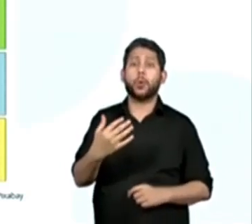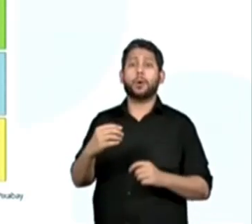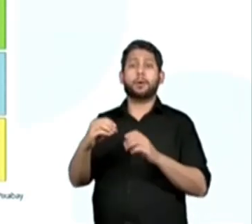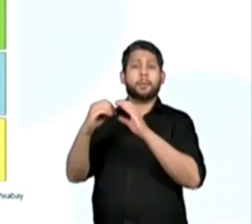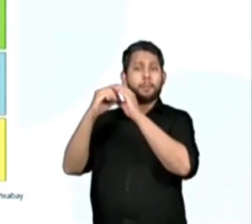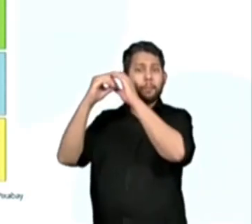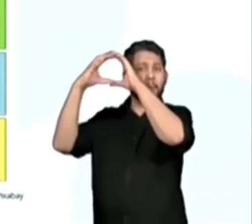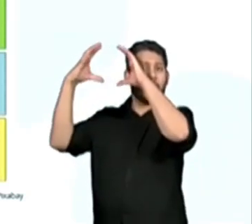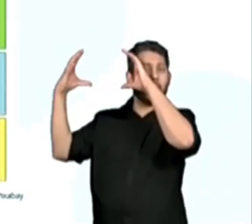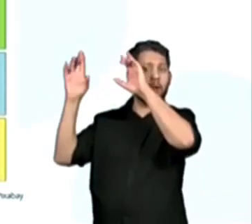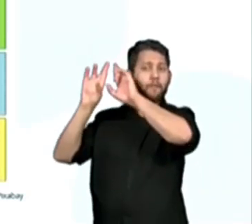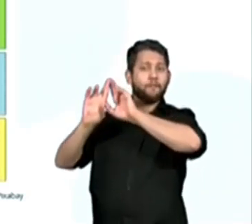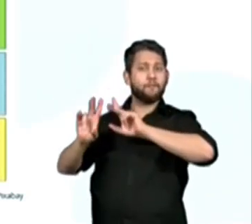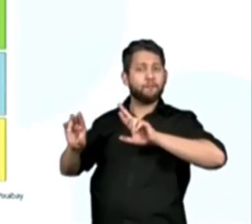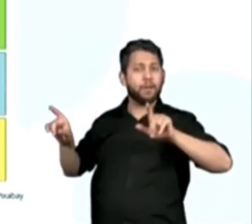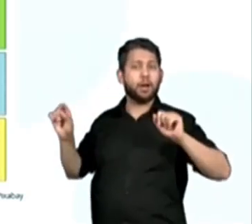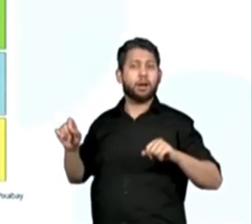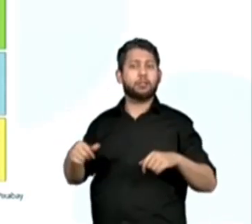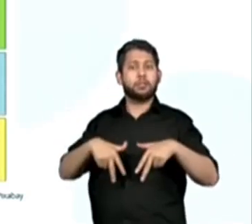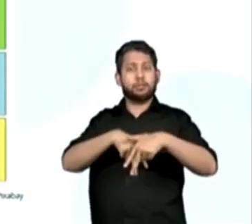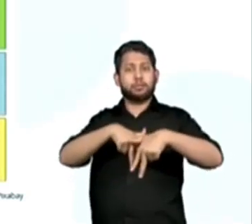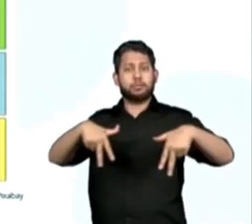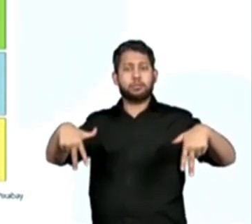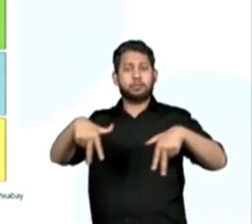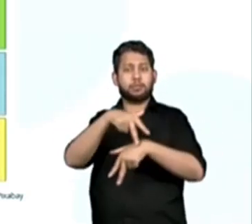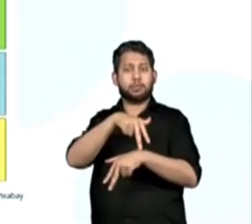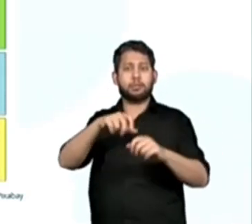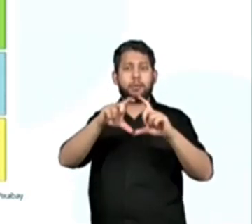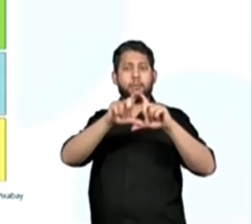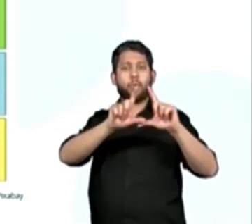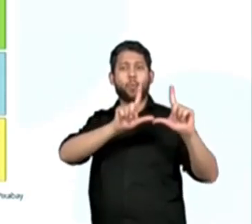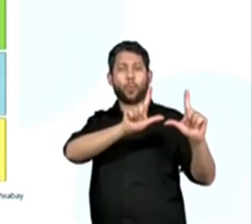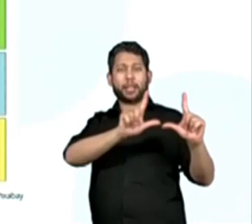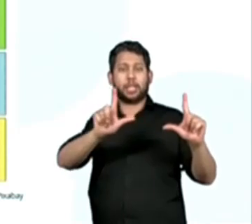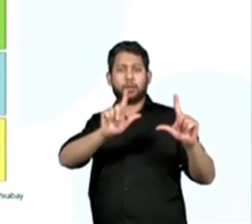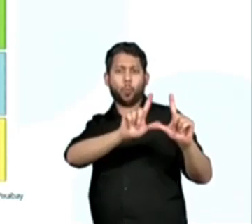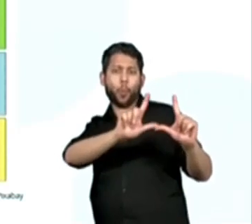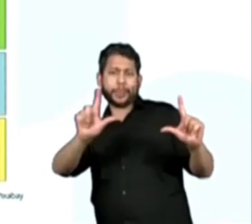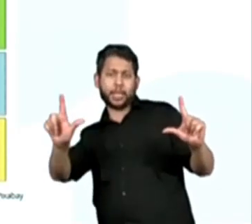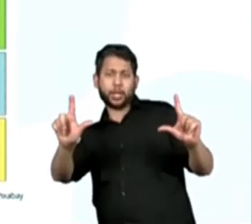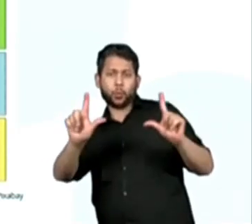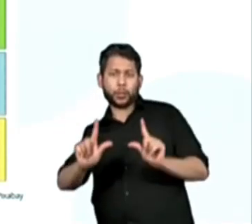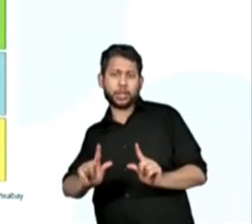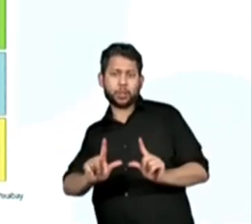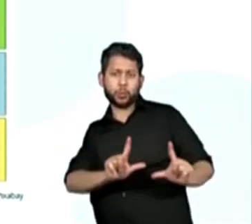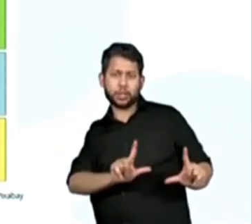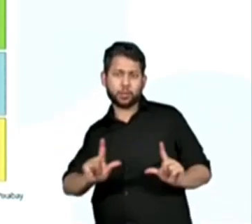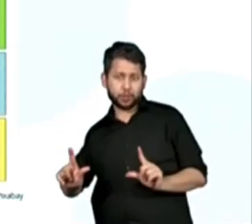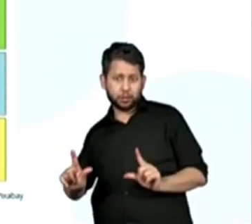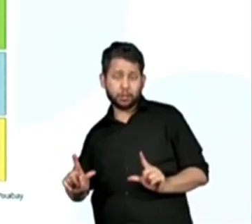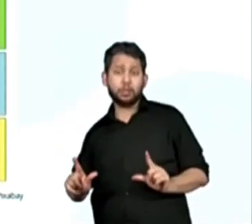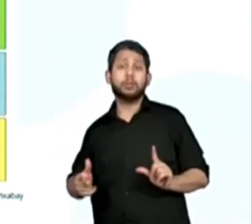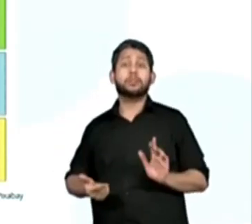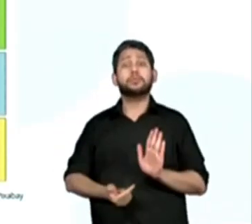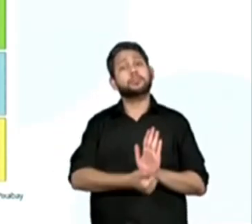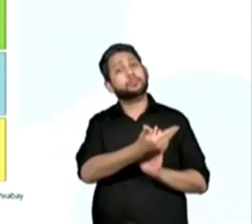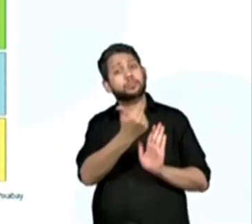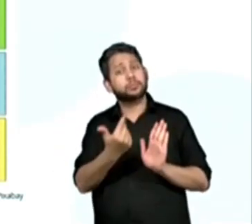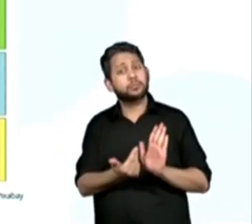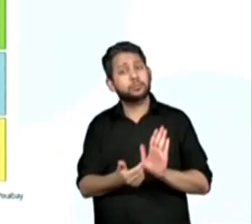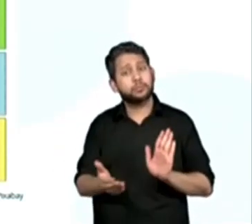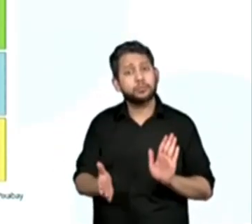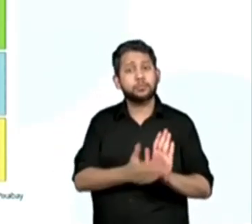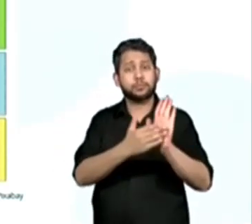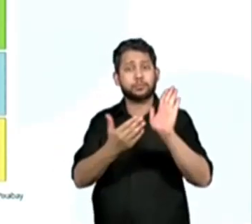de balões, distribuição e organização dos quadrinhos, as ilustrações, ou